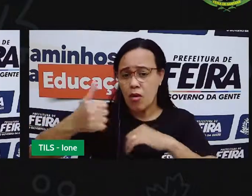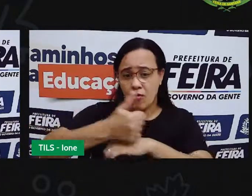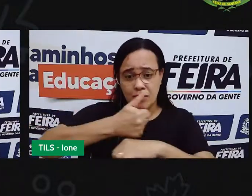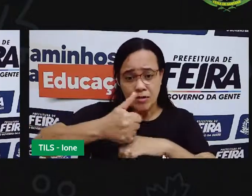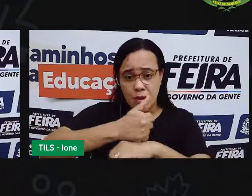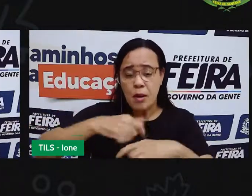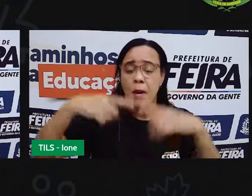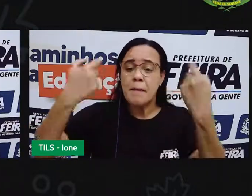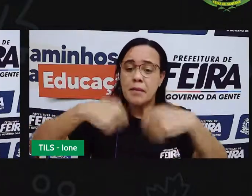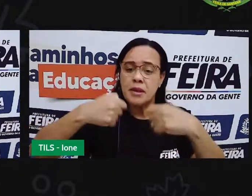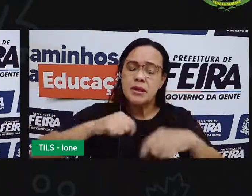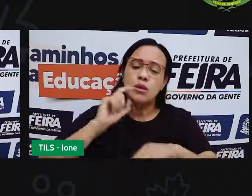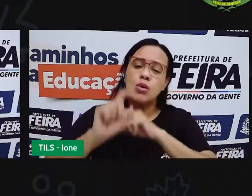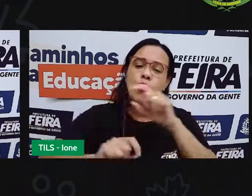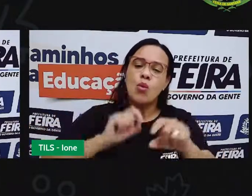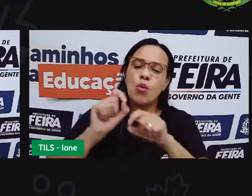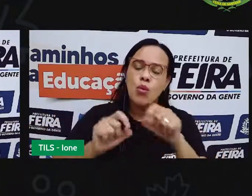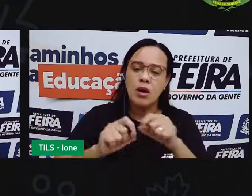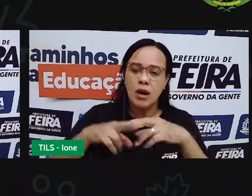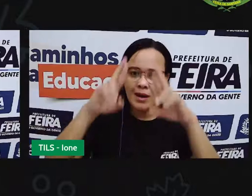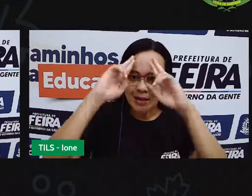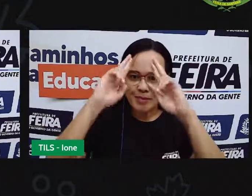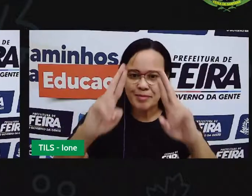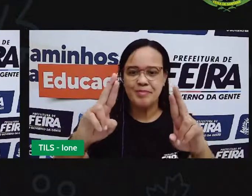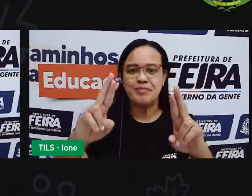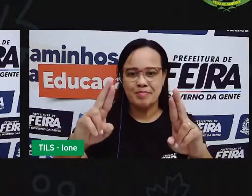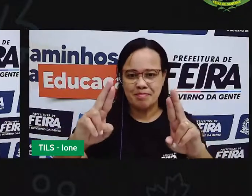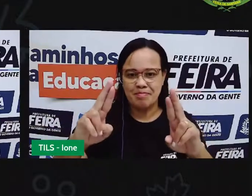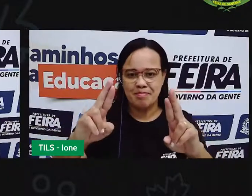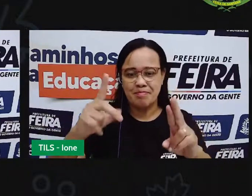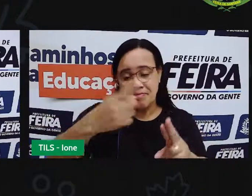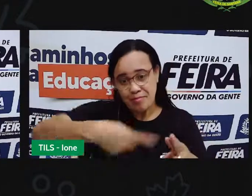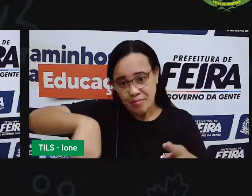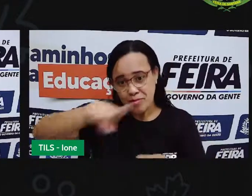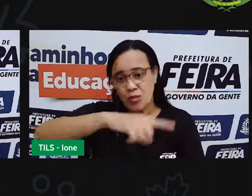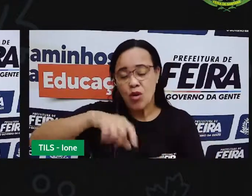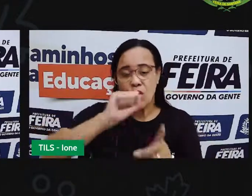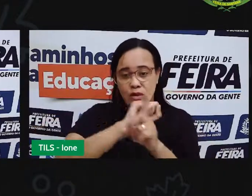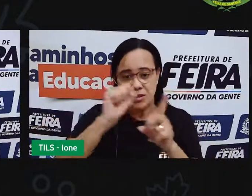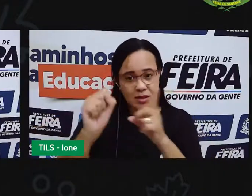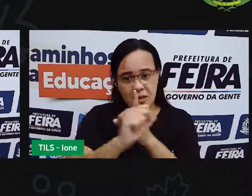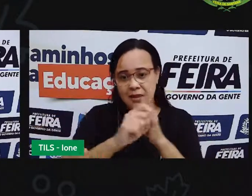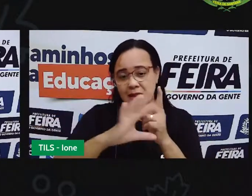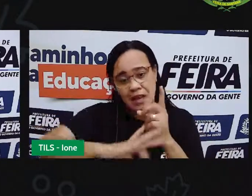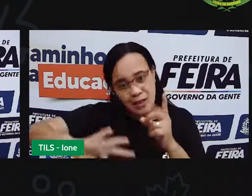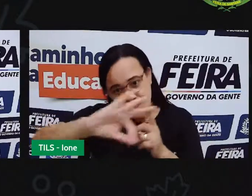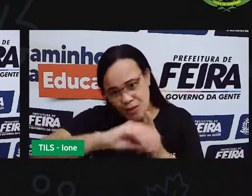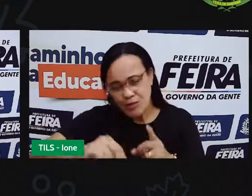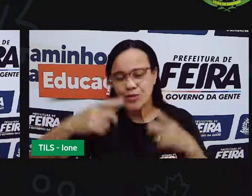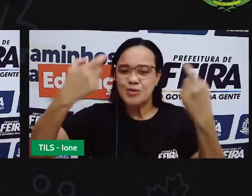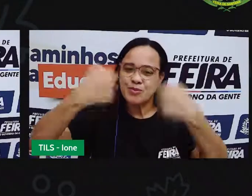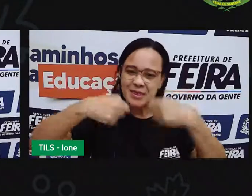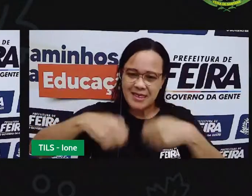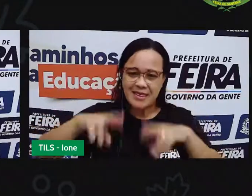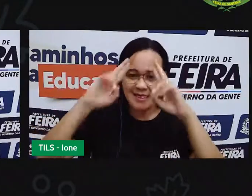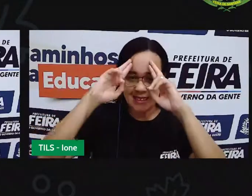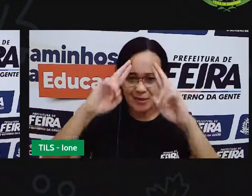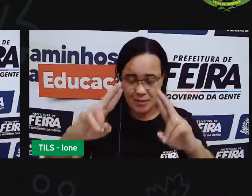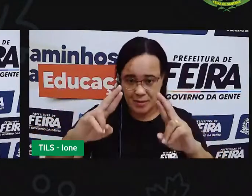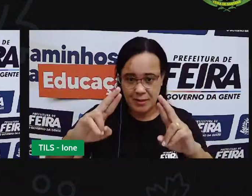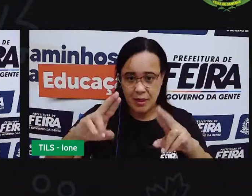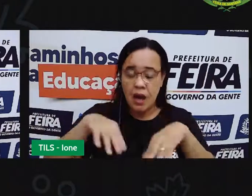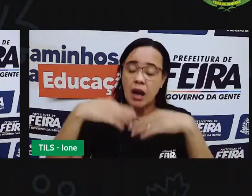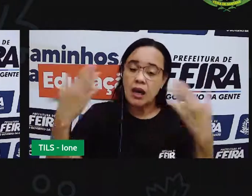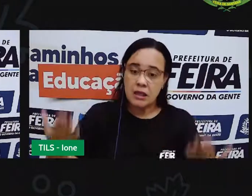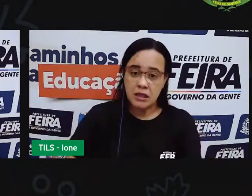muito digno, muito importante para a nossa sociedade. Então, eu deixei aí um desafio para você escrever